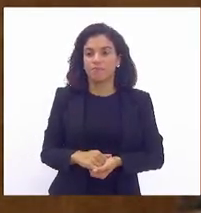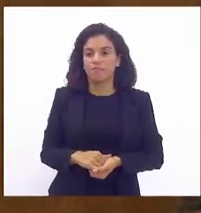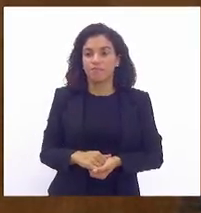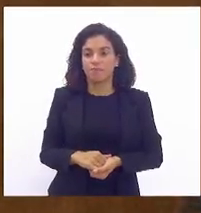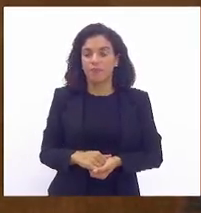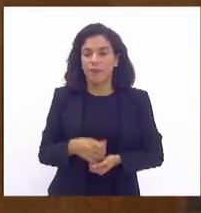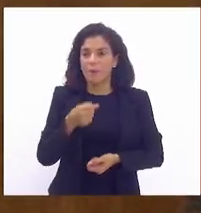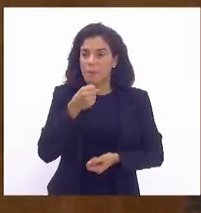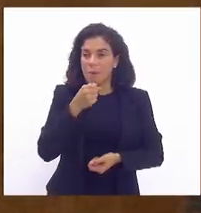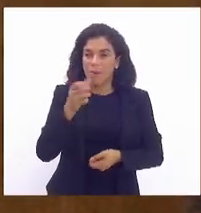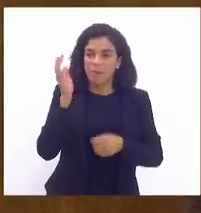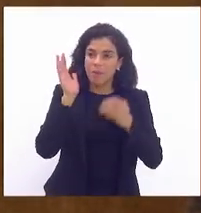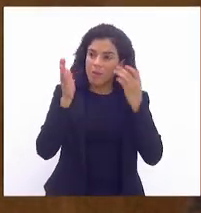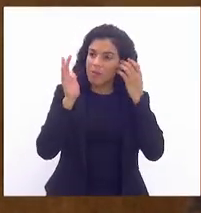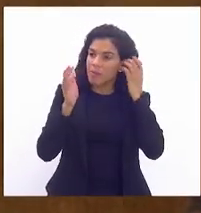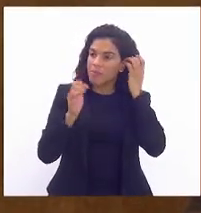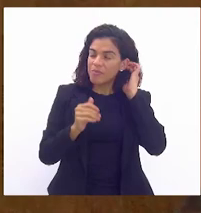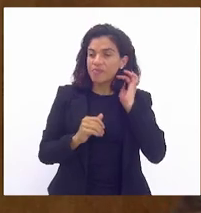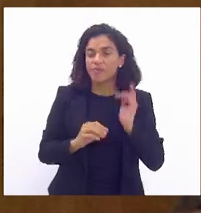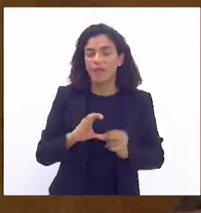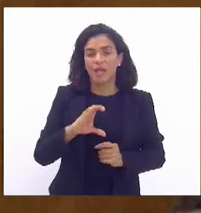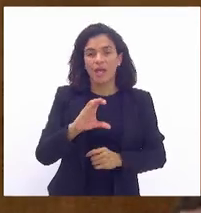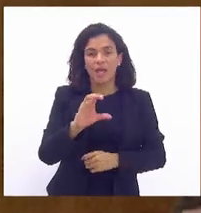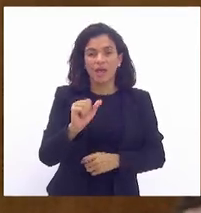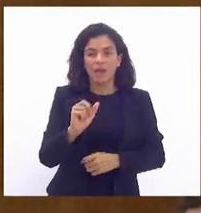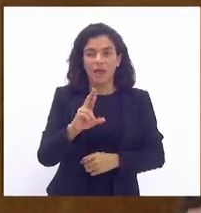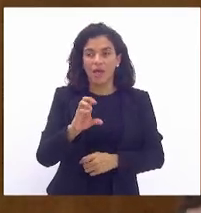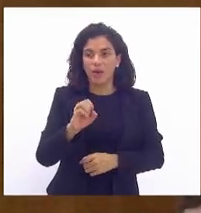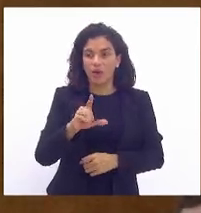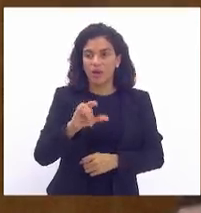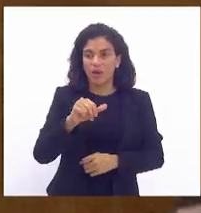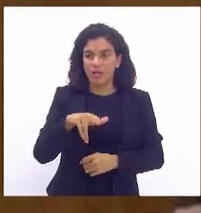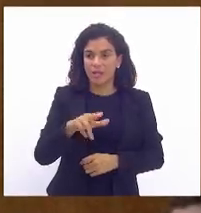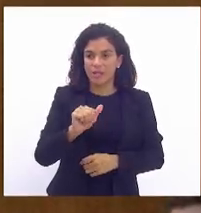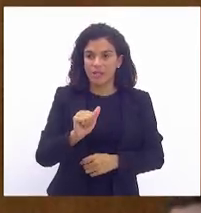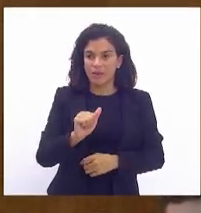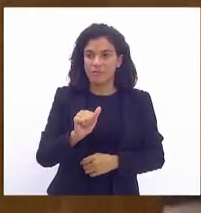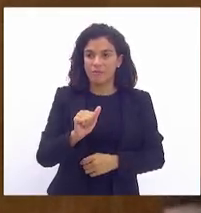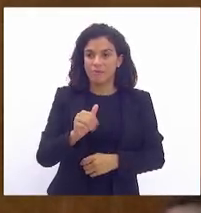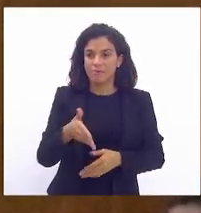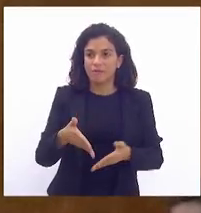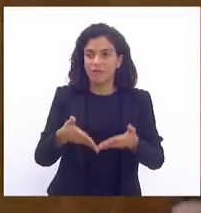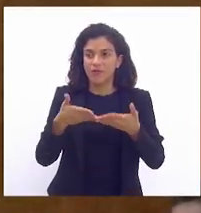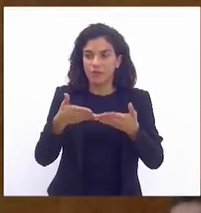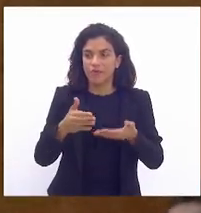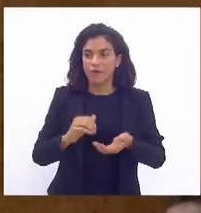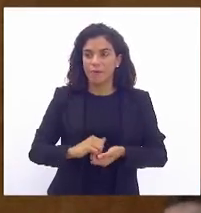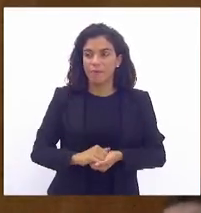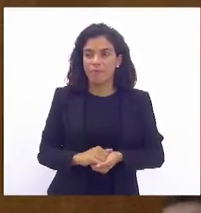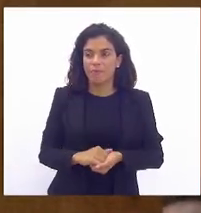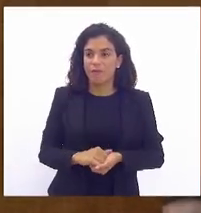Passa a palavra a Carolina Patitudes. Por favor.